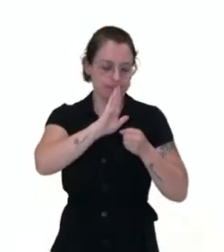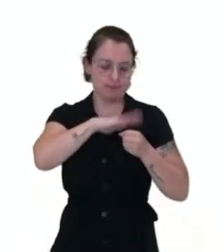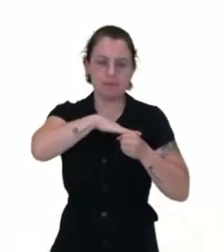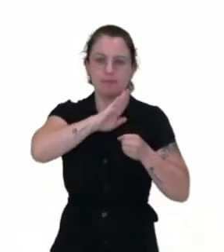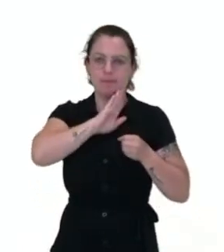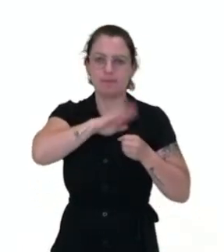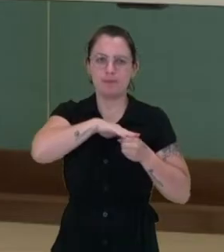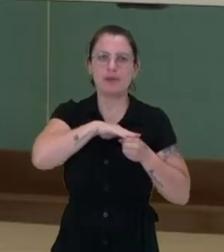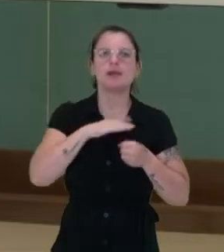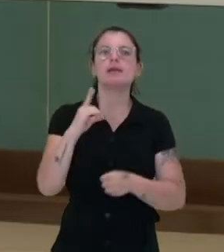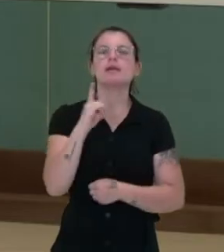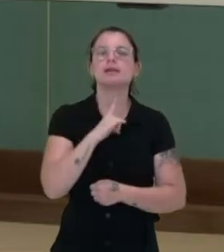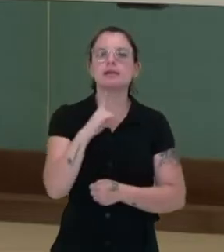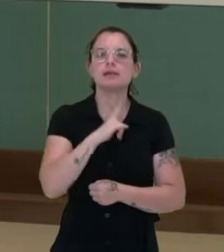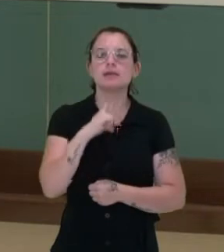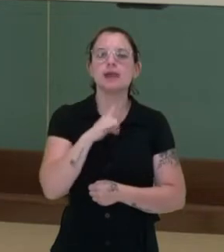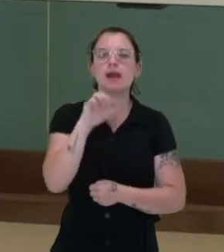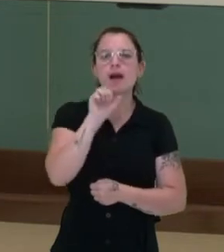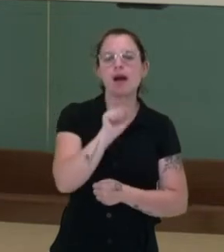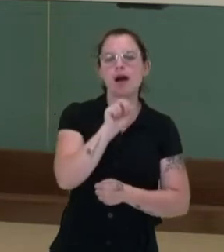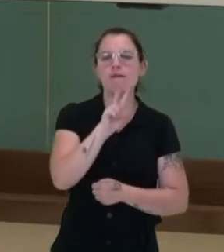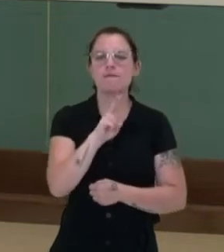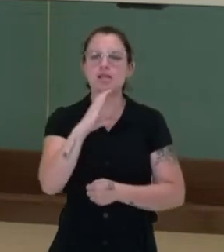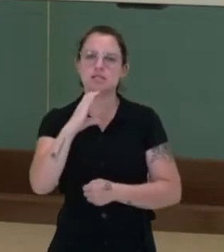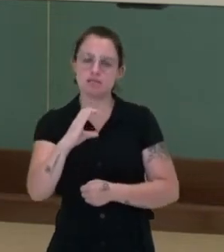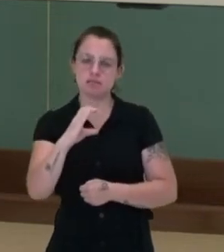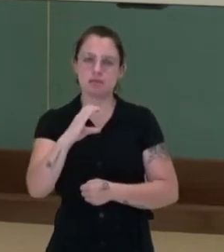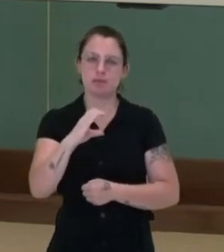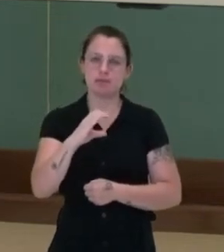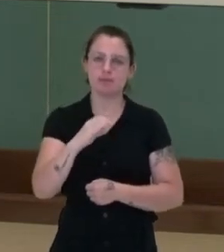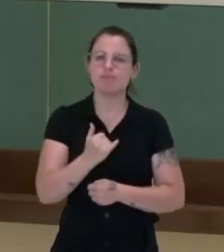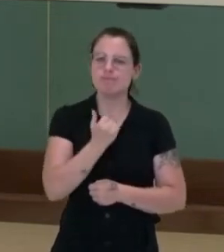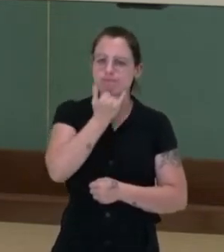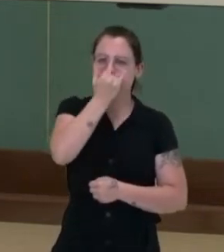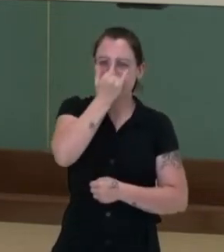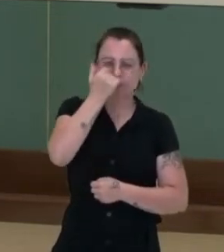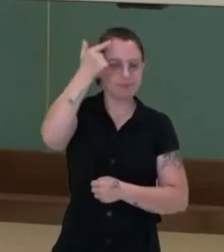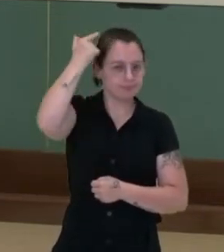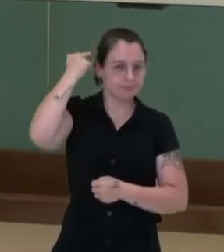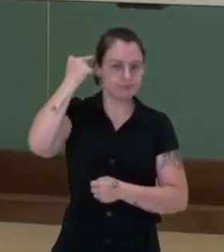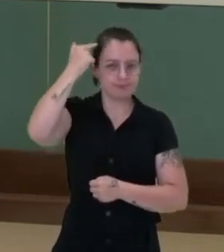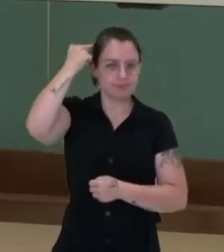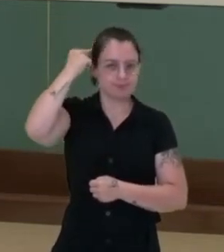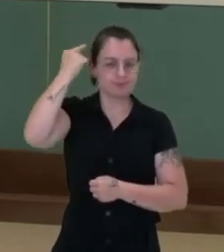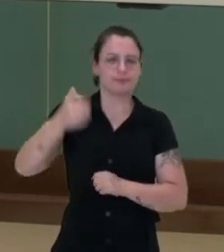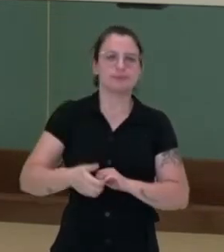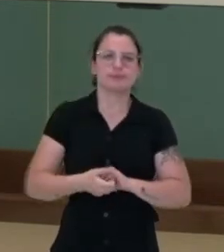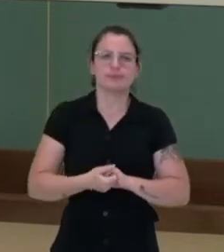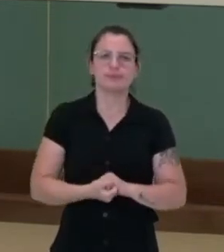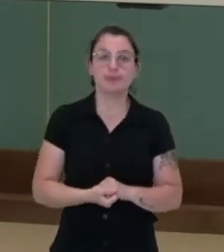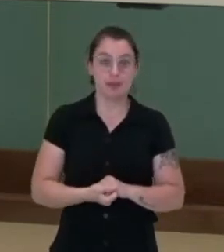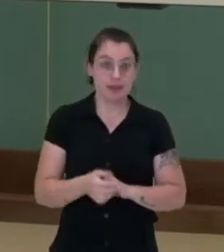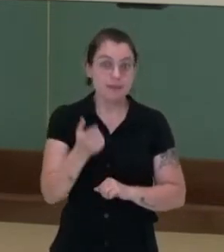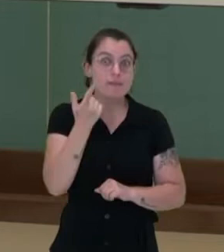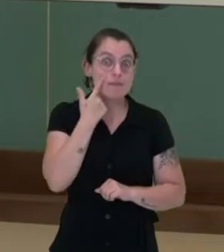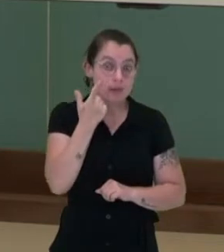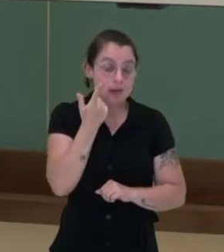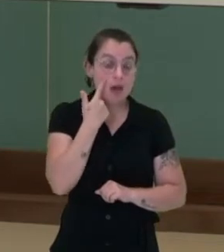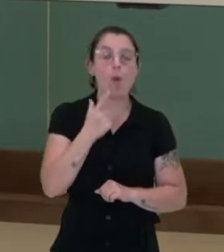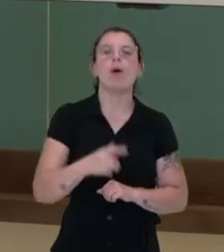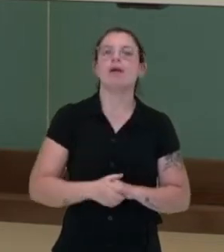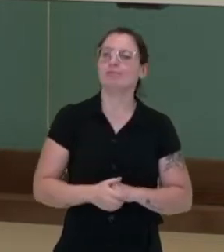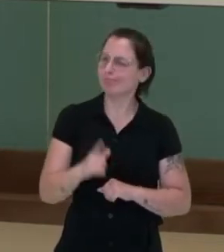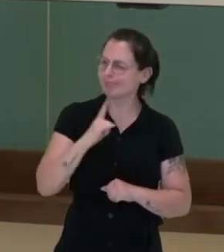famoso AVC, o acidente vascular cerebral. Viram quantas situações